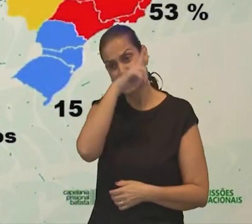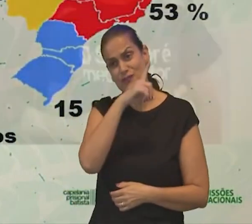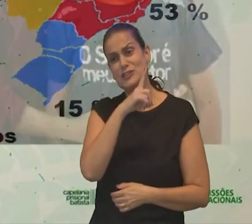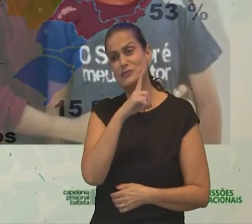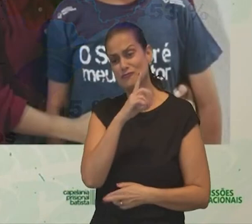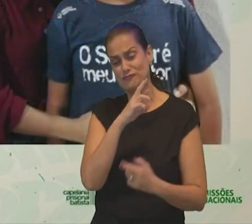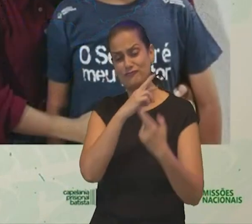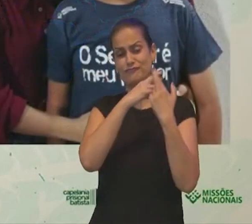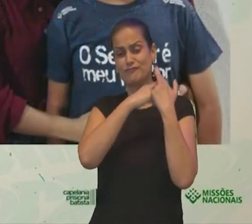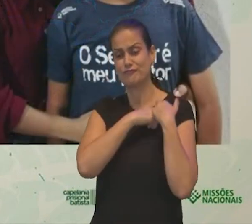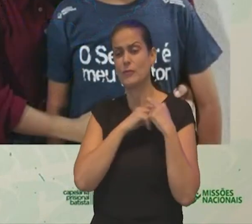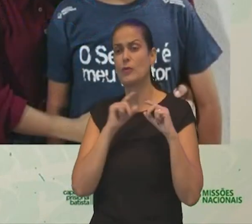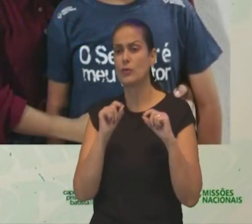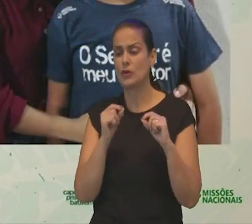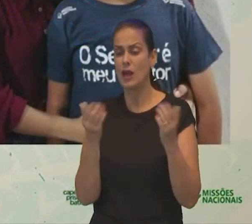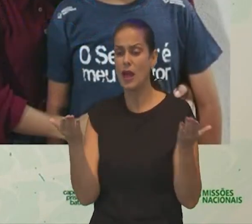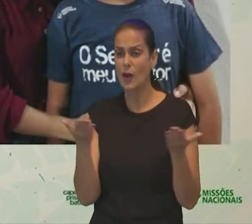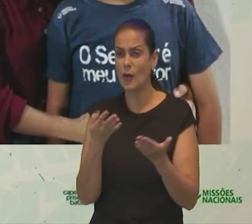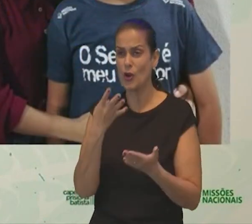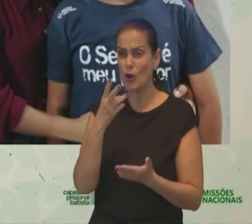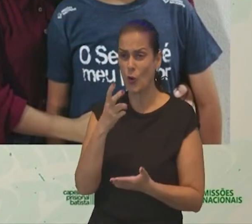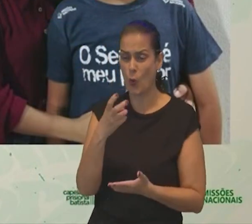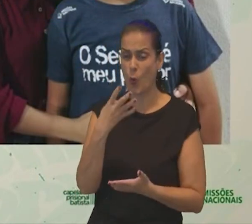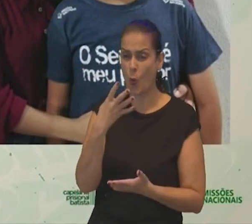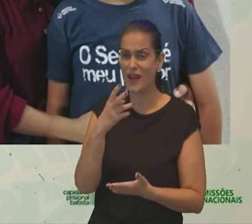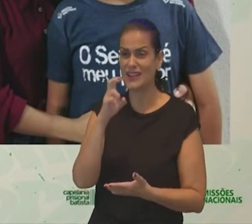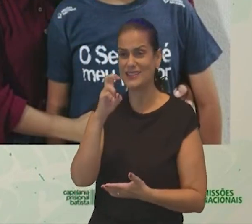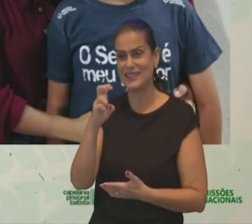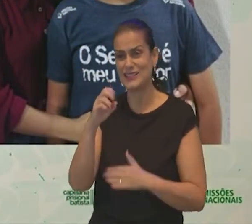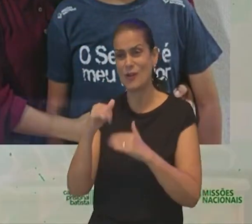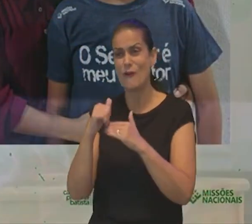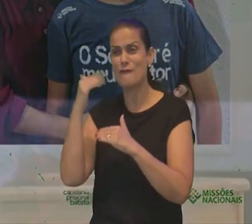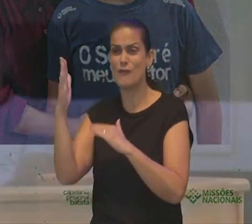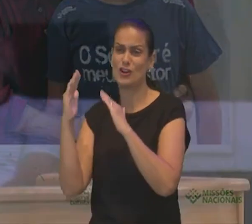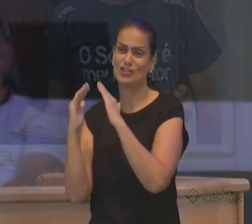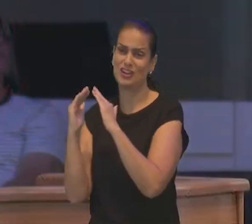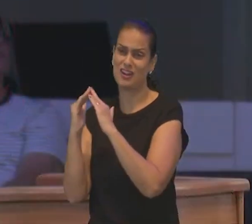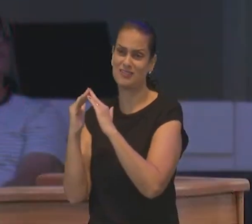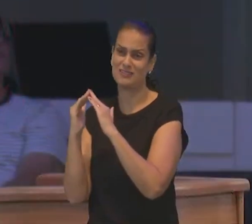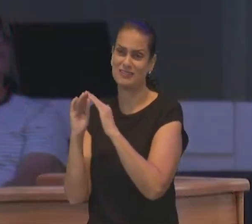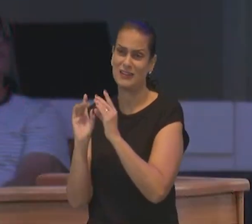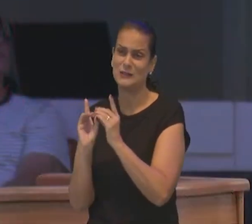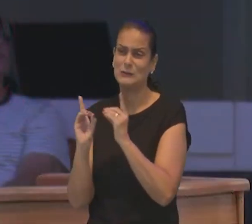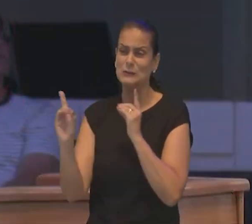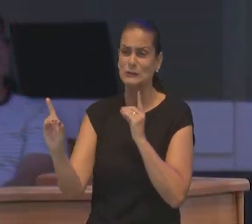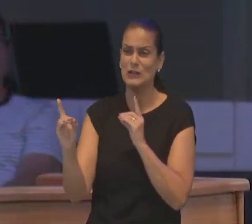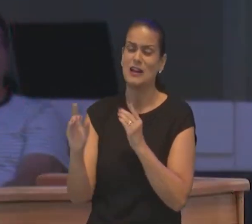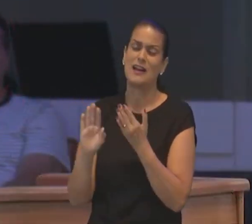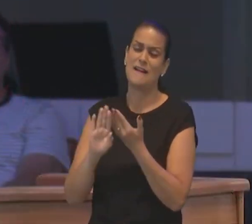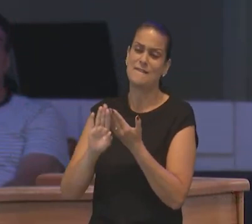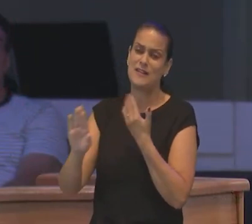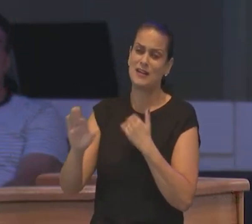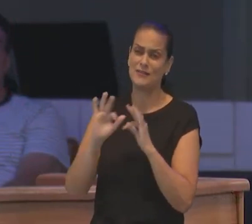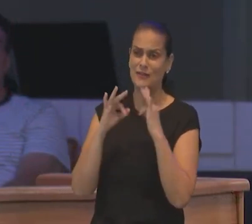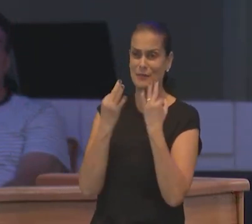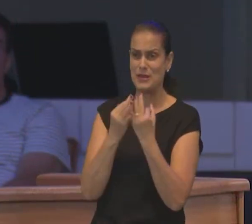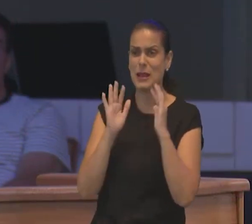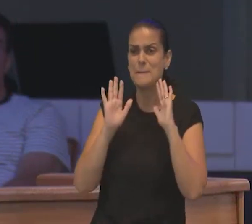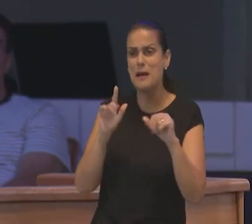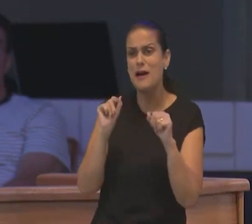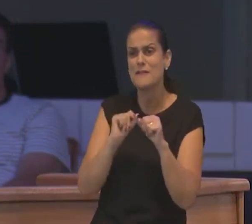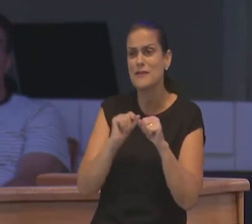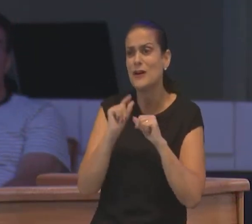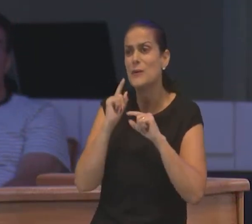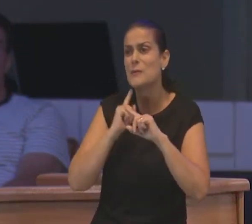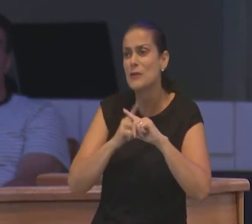irmãos. Esse ano eu vou passar 45 dias fora de casa, né? Mas eu faço isso